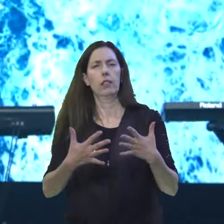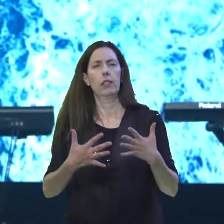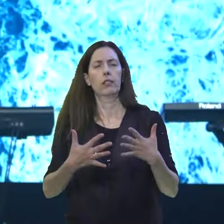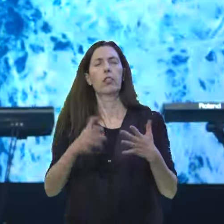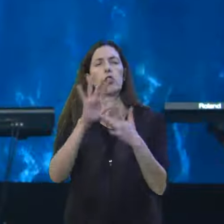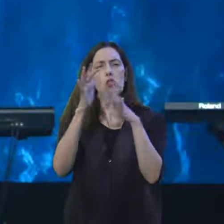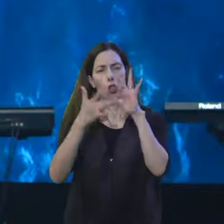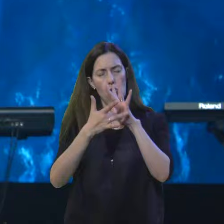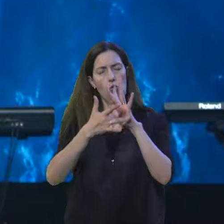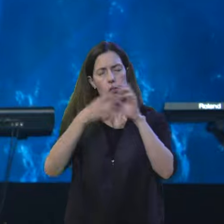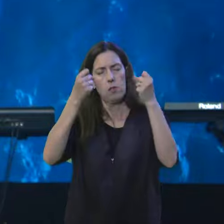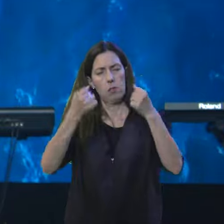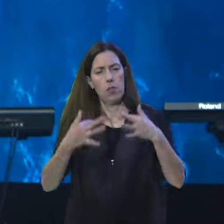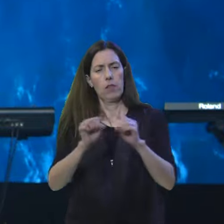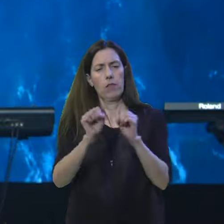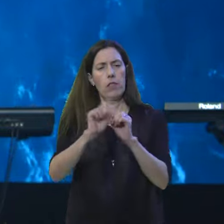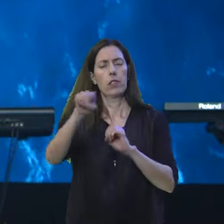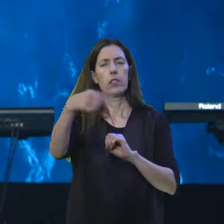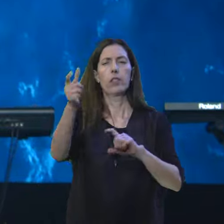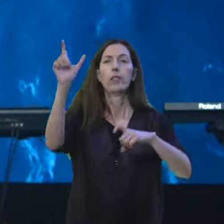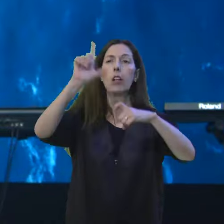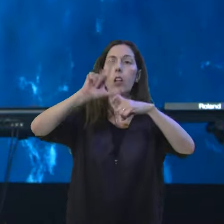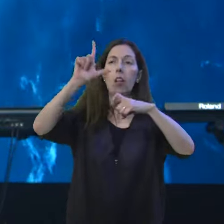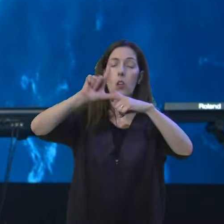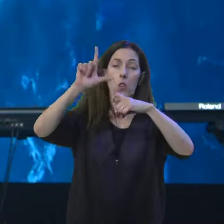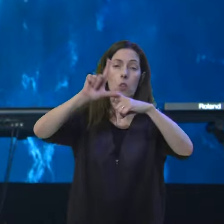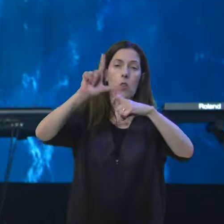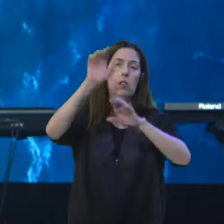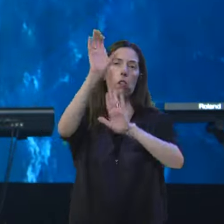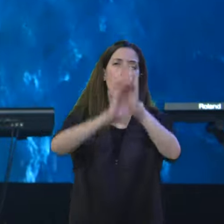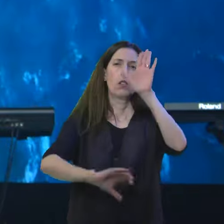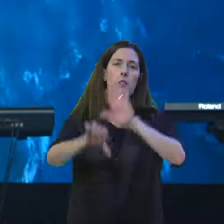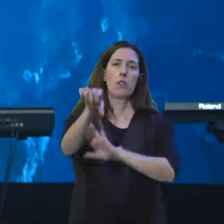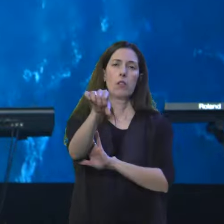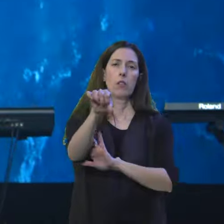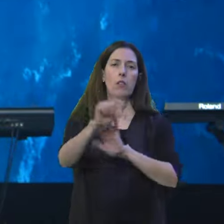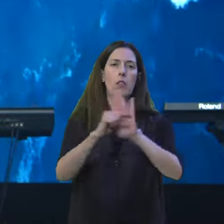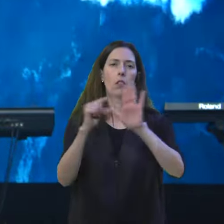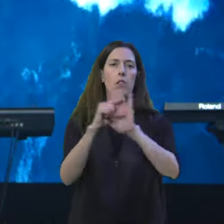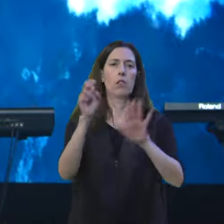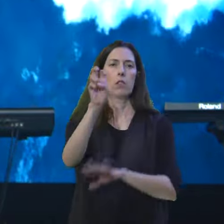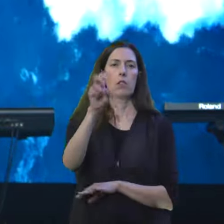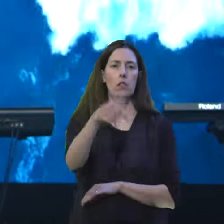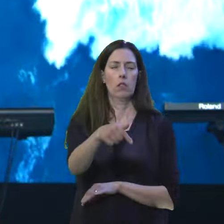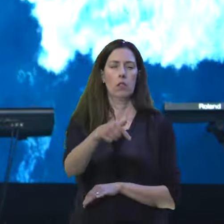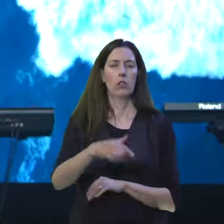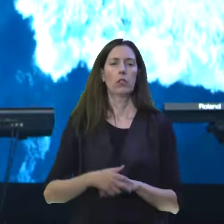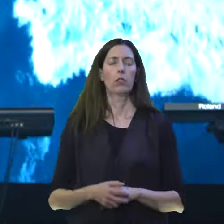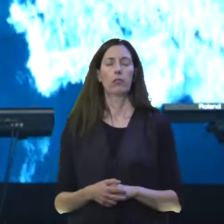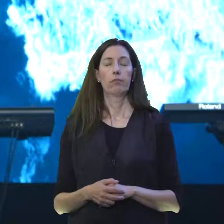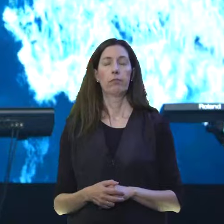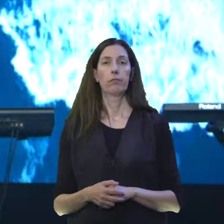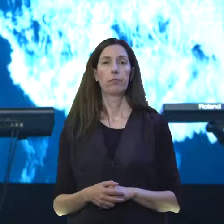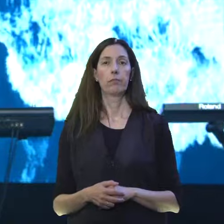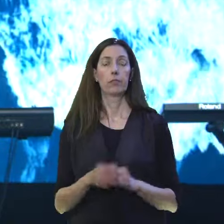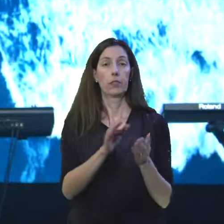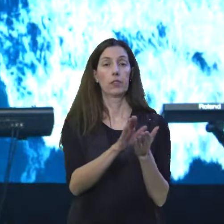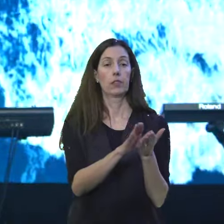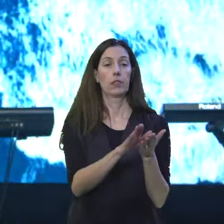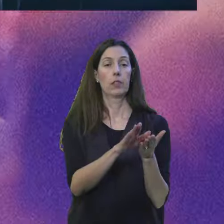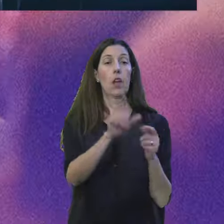procrastinação. Lucas 9, versículo 57. Jesus disse assim, Jesus não, a Bíblia diz